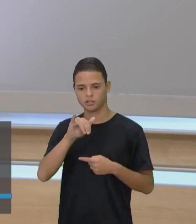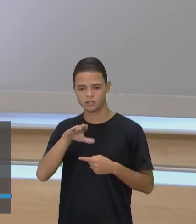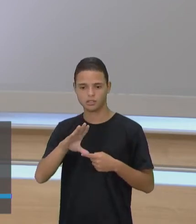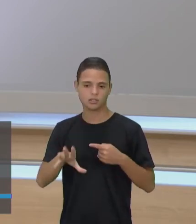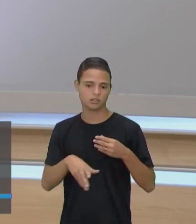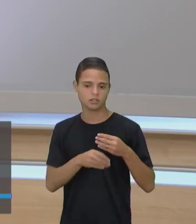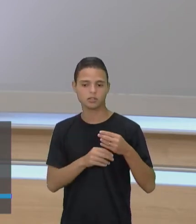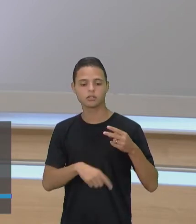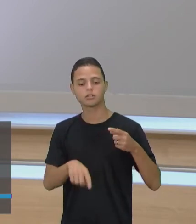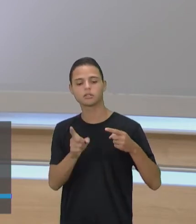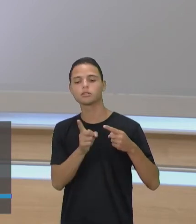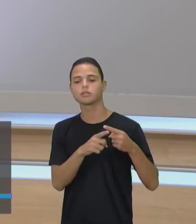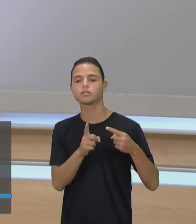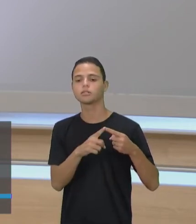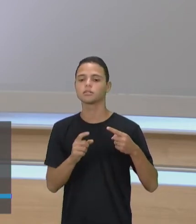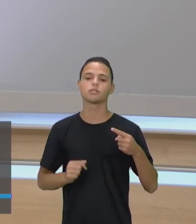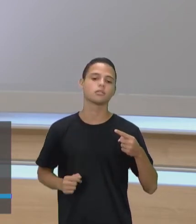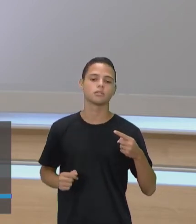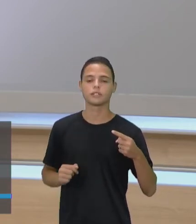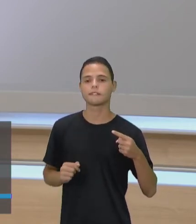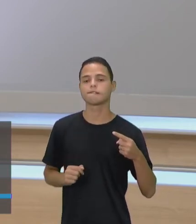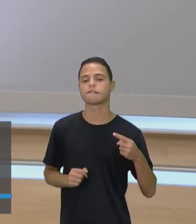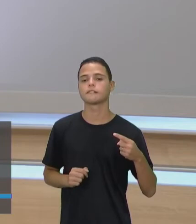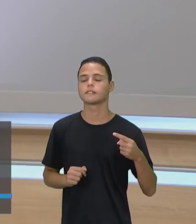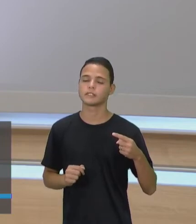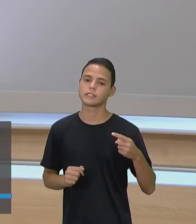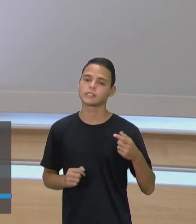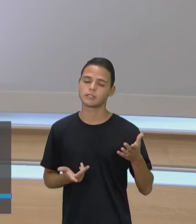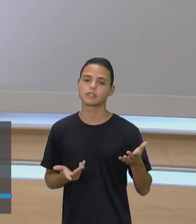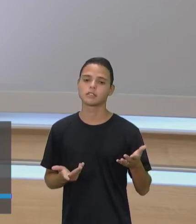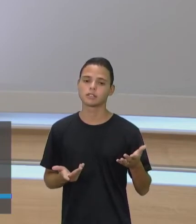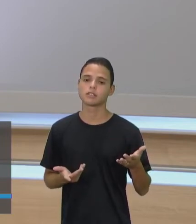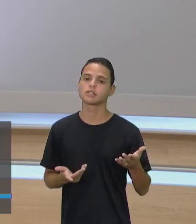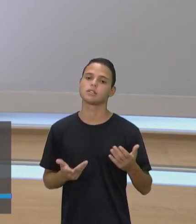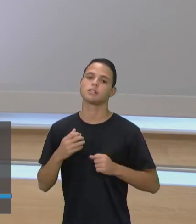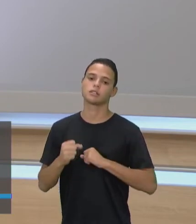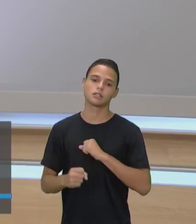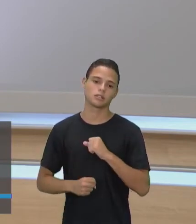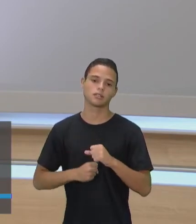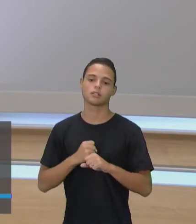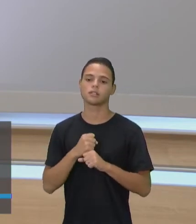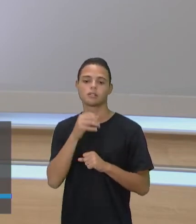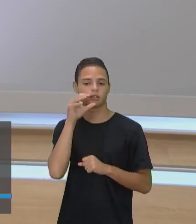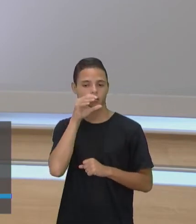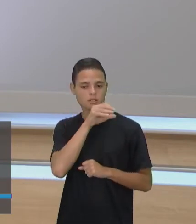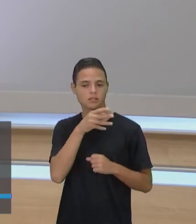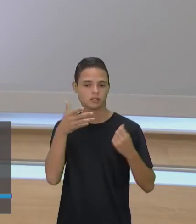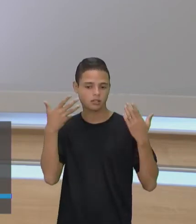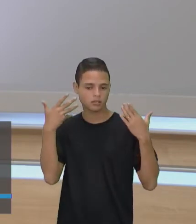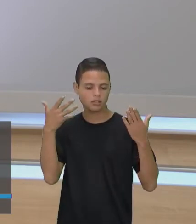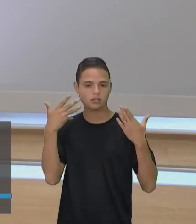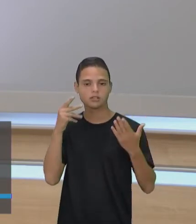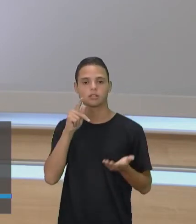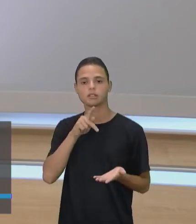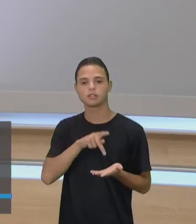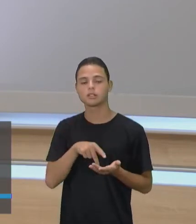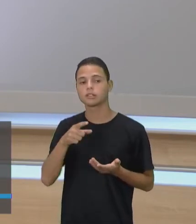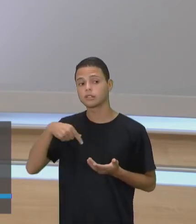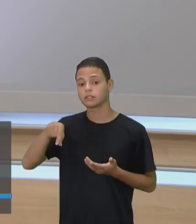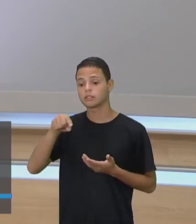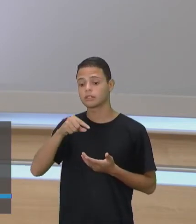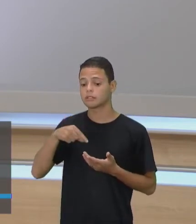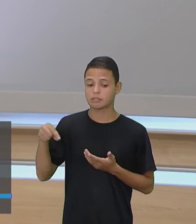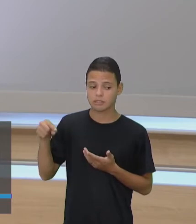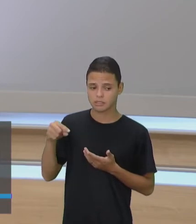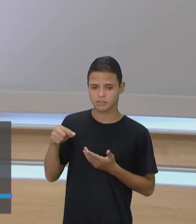a primeira é o fato de que realmente todo ano isso está aumentando e a gente não está preparado. Então,